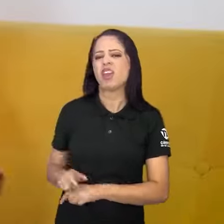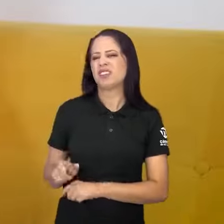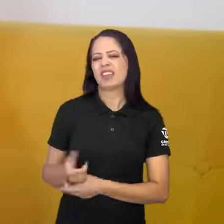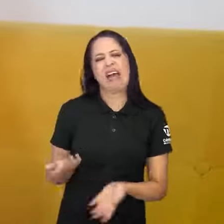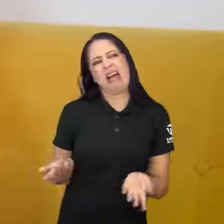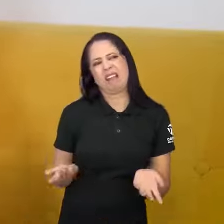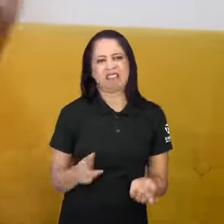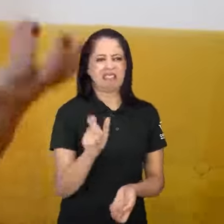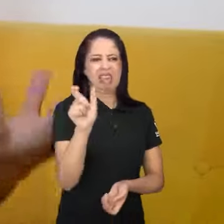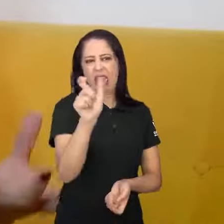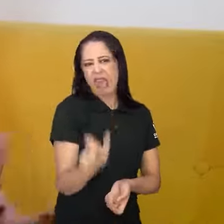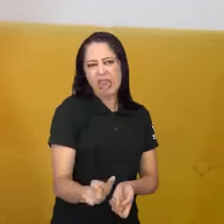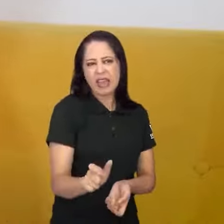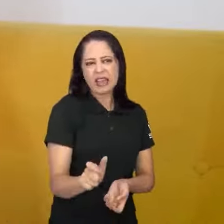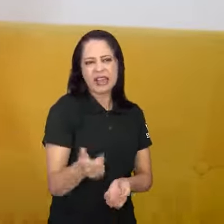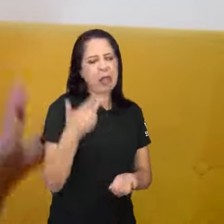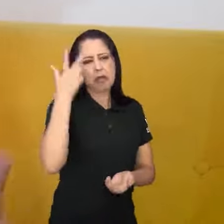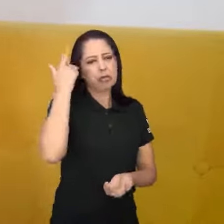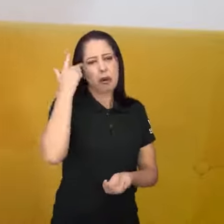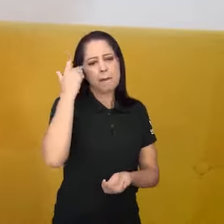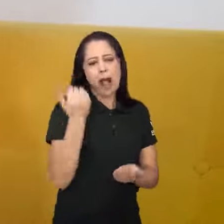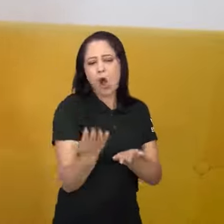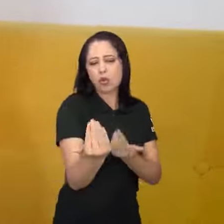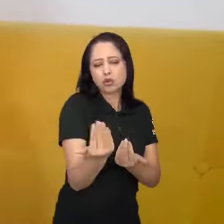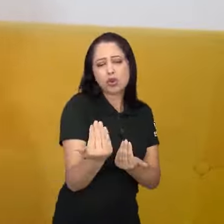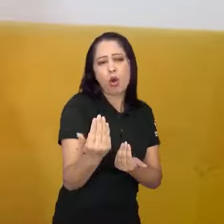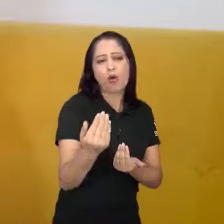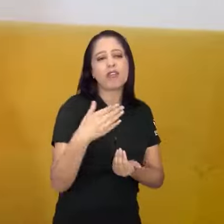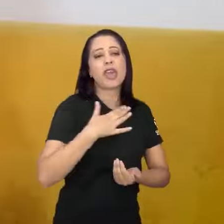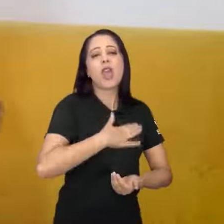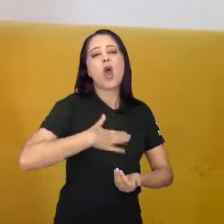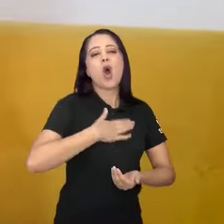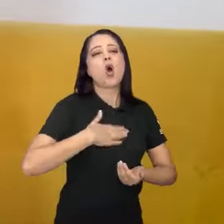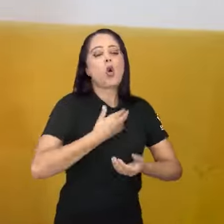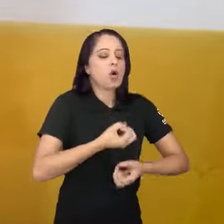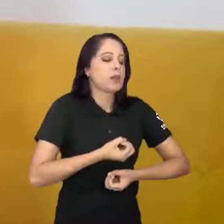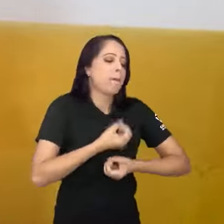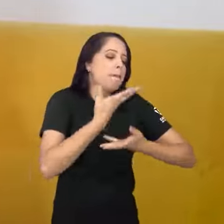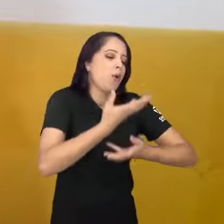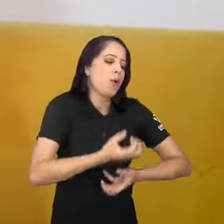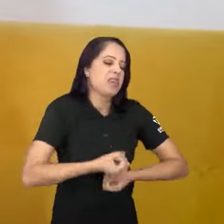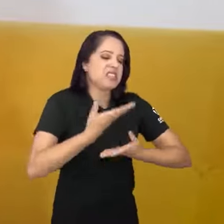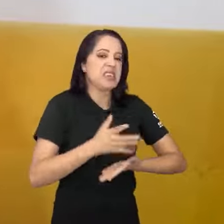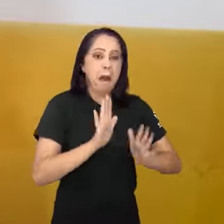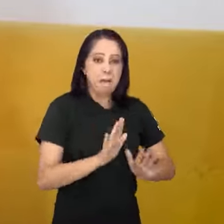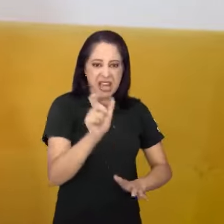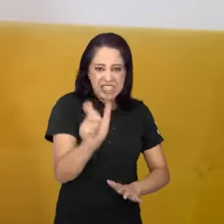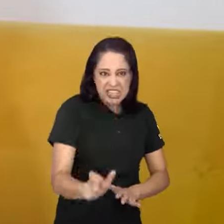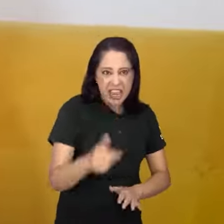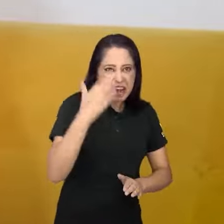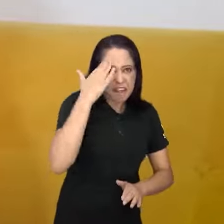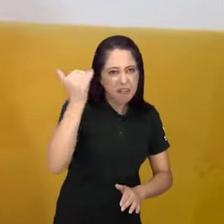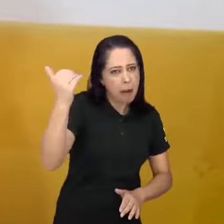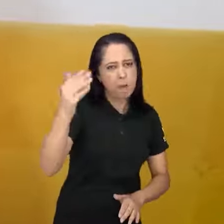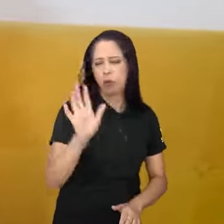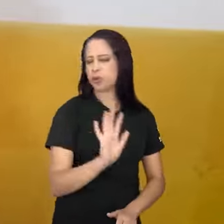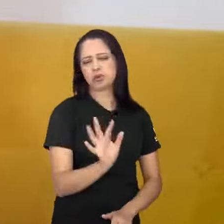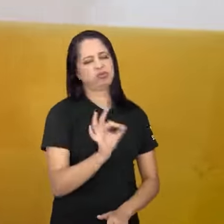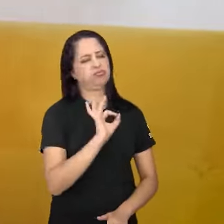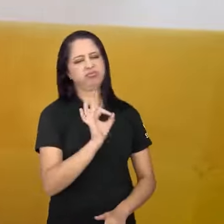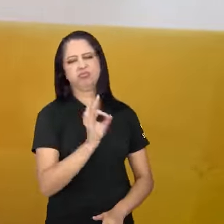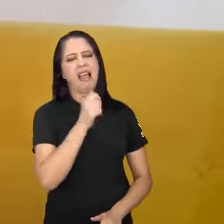né? Ele era um jovem que gostava de escrever. Ele era um jovem poeta, mas ele não tinha a notoriedade que ele veio a